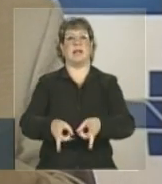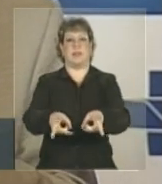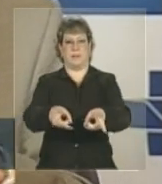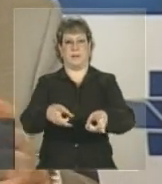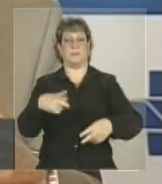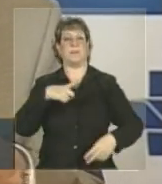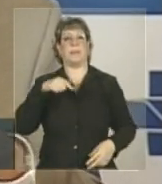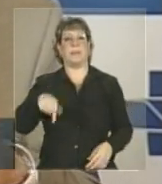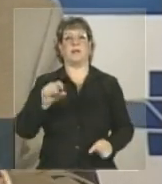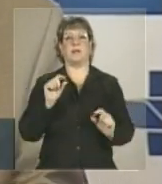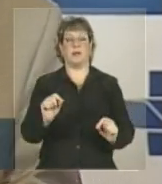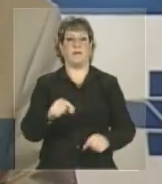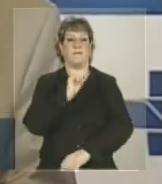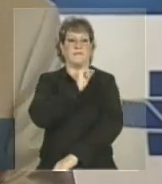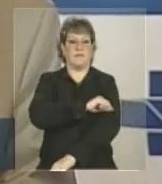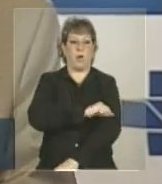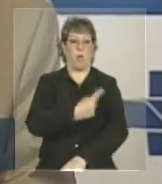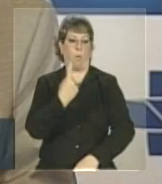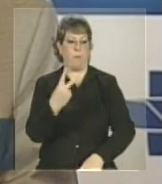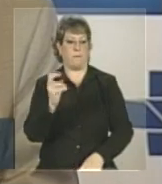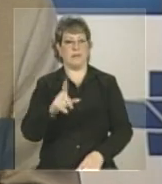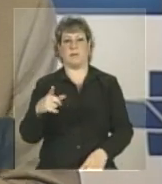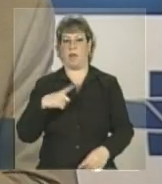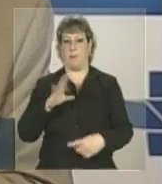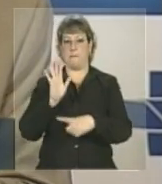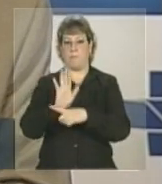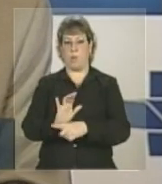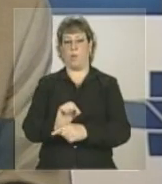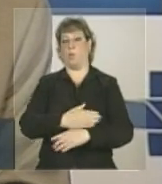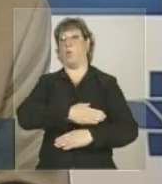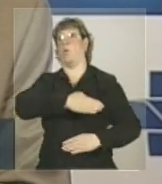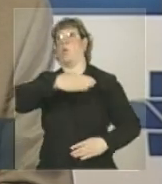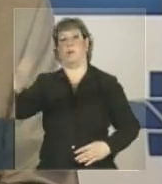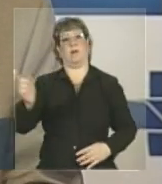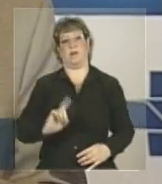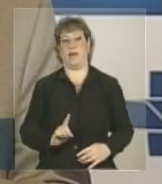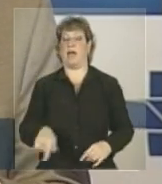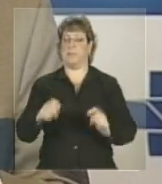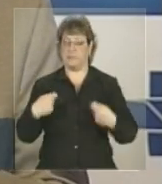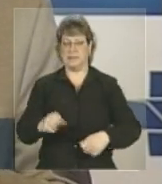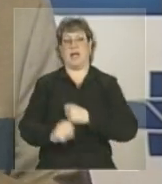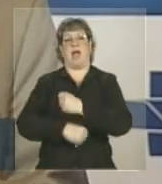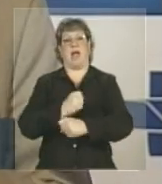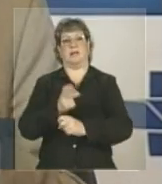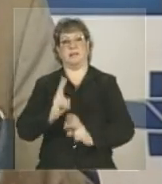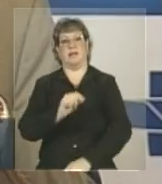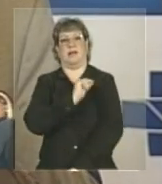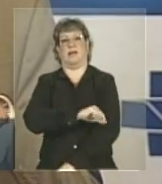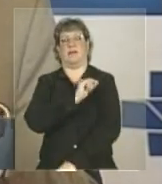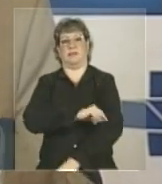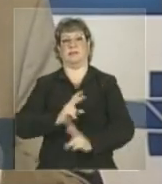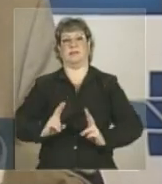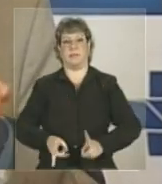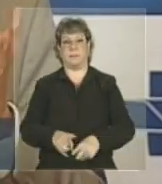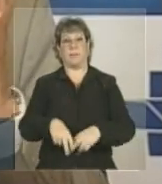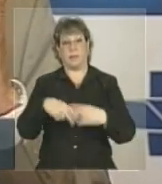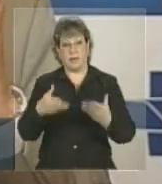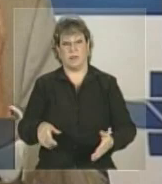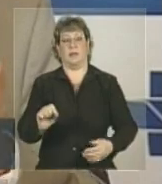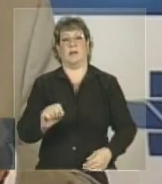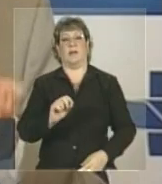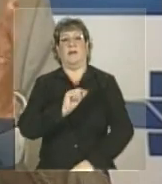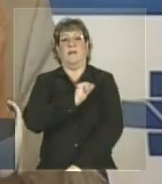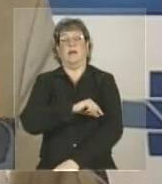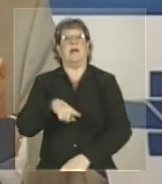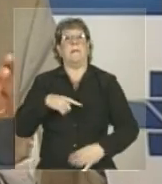gente vacina uma vez e está protegido o resto da vida. Por isso, a vacina, ela é preparada para